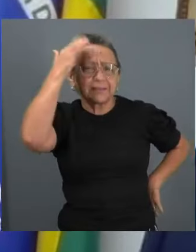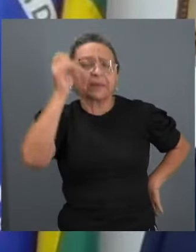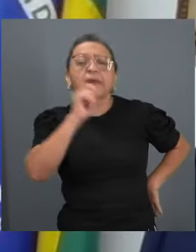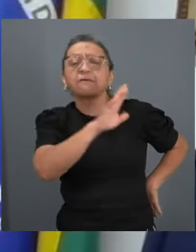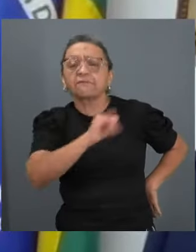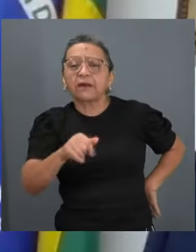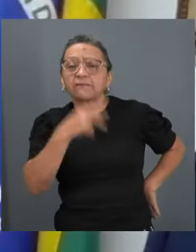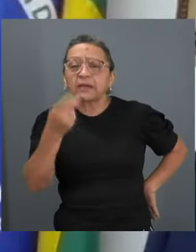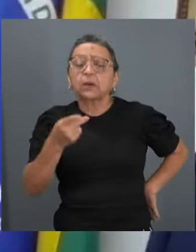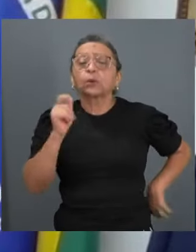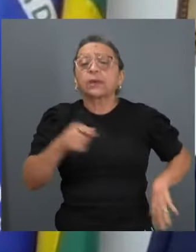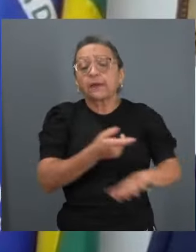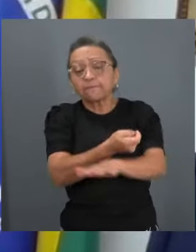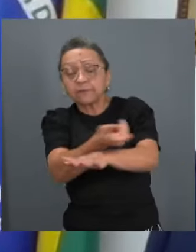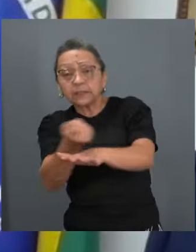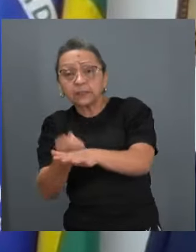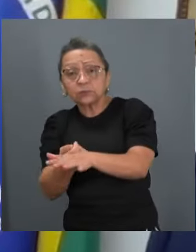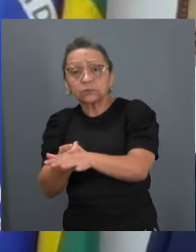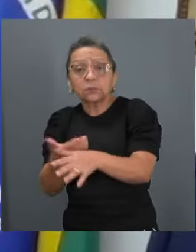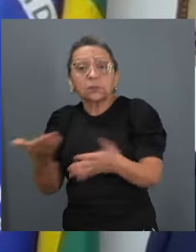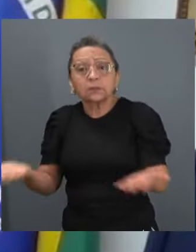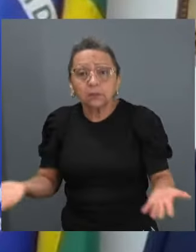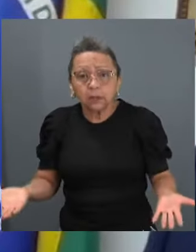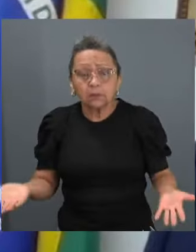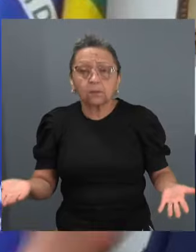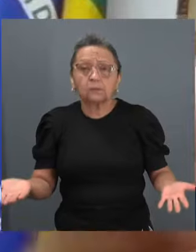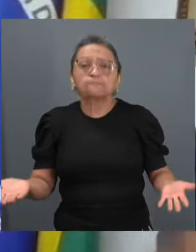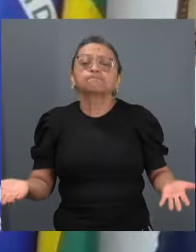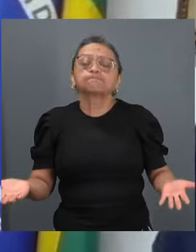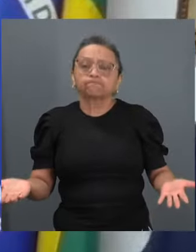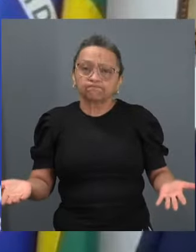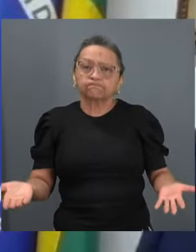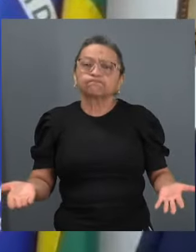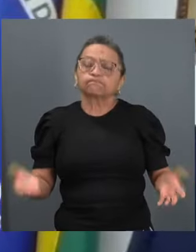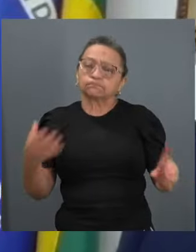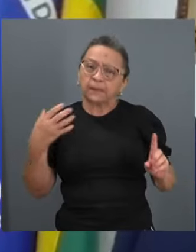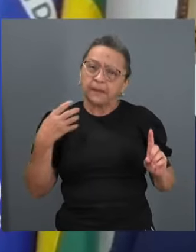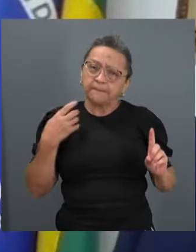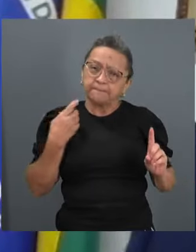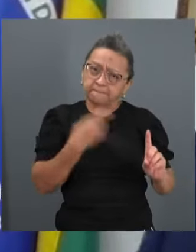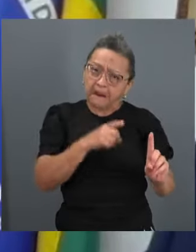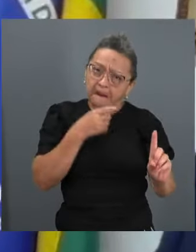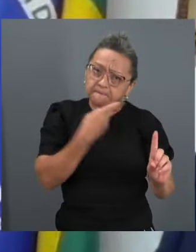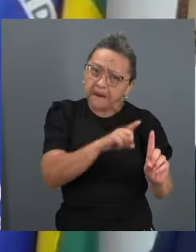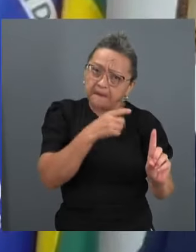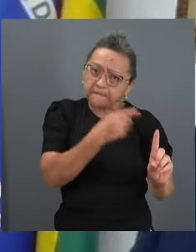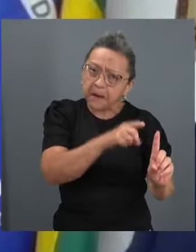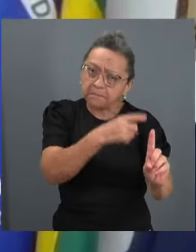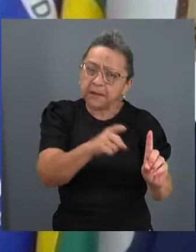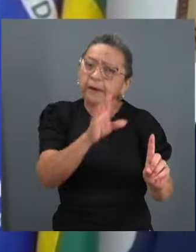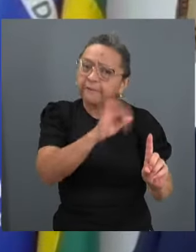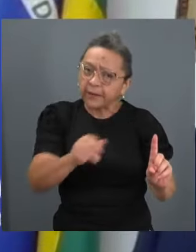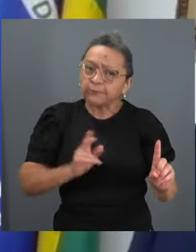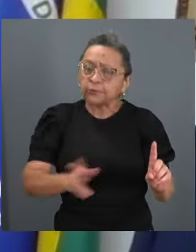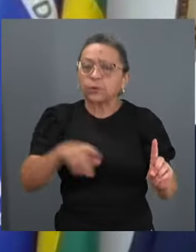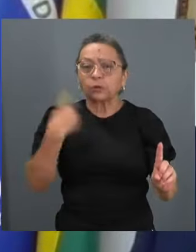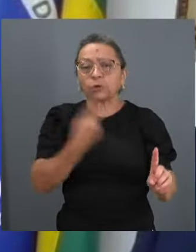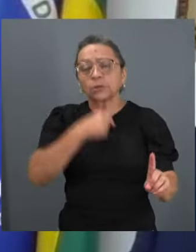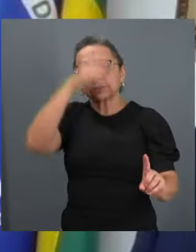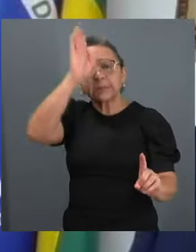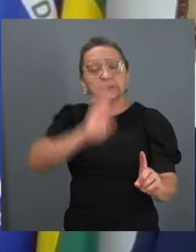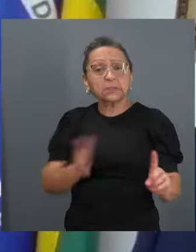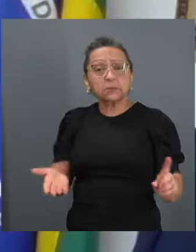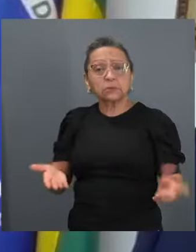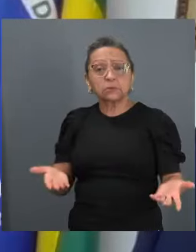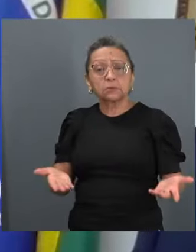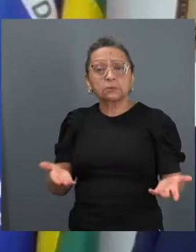dizer o que é fake news. Então, a perseguição vai estar instalada em nosso país,